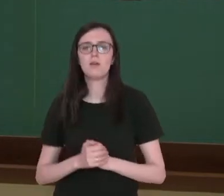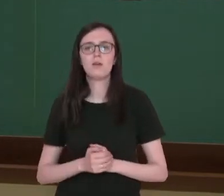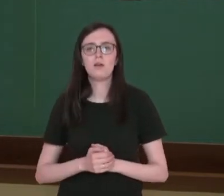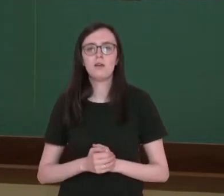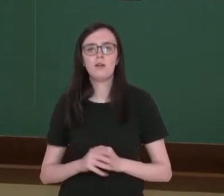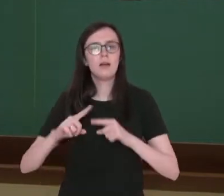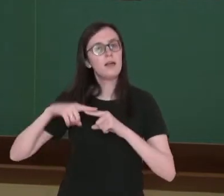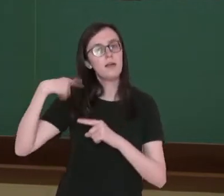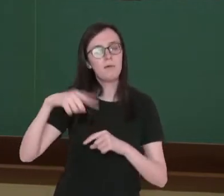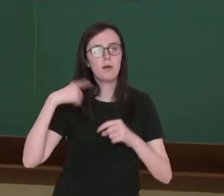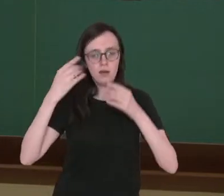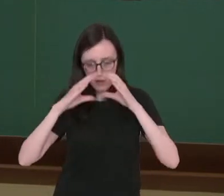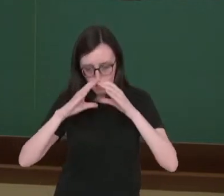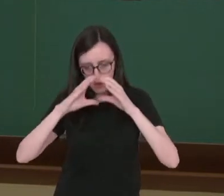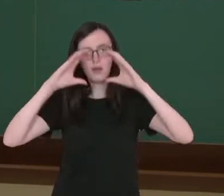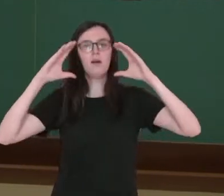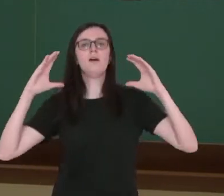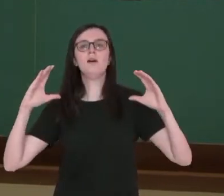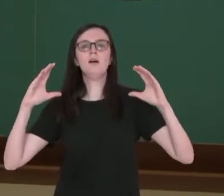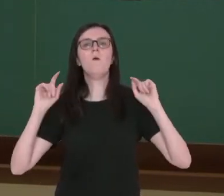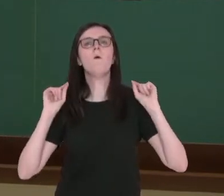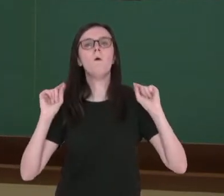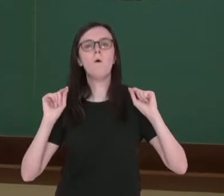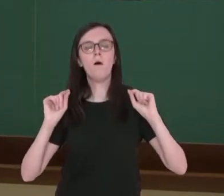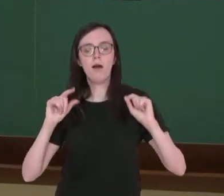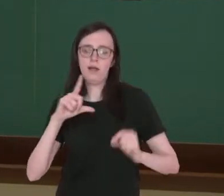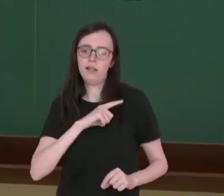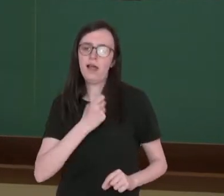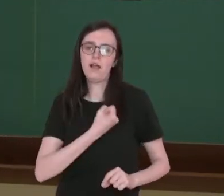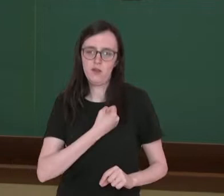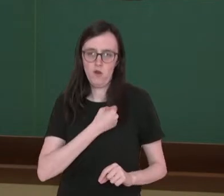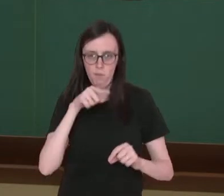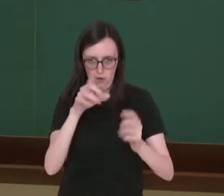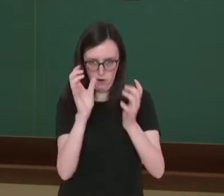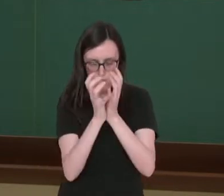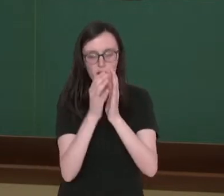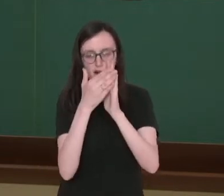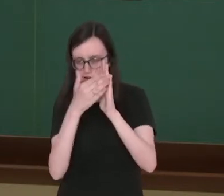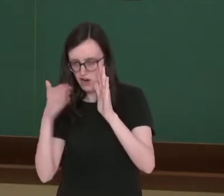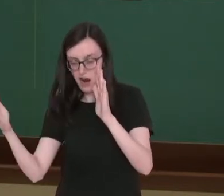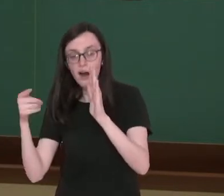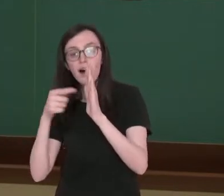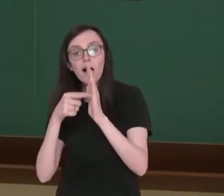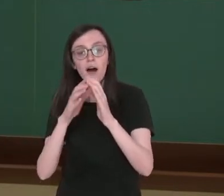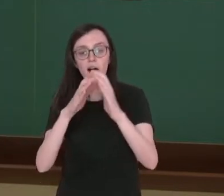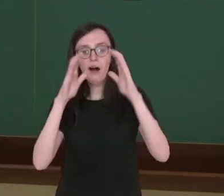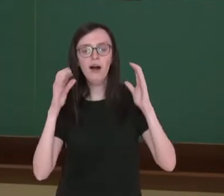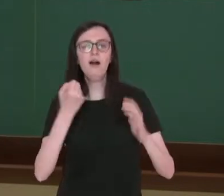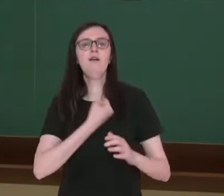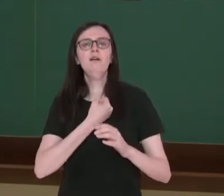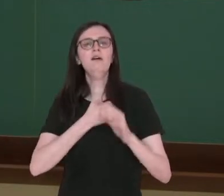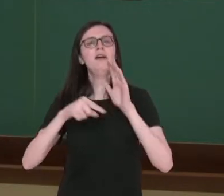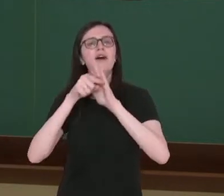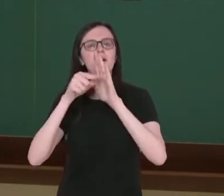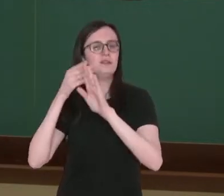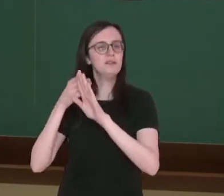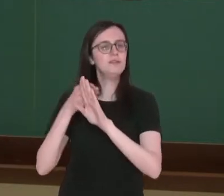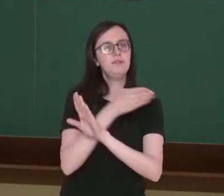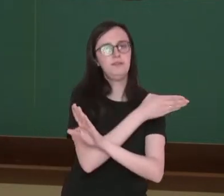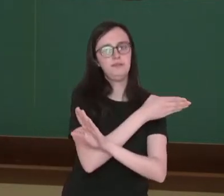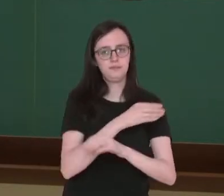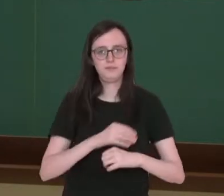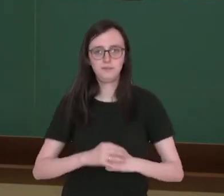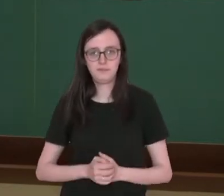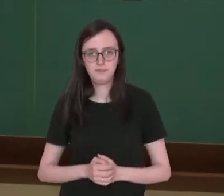uma ampliação onde a gente coloca, além dos naturais, nós vamos ter os números negativos, que vai se tornar